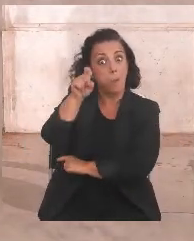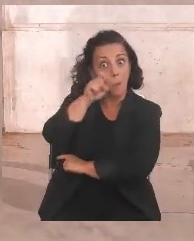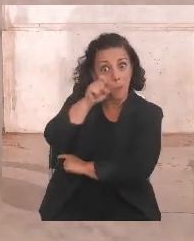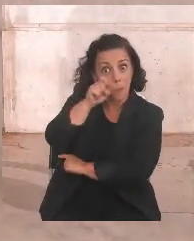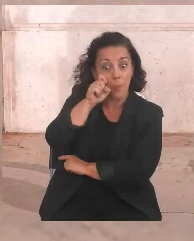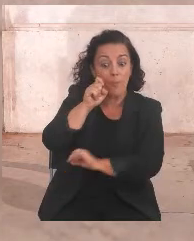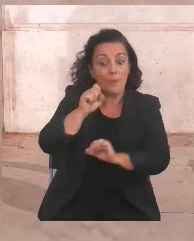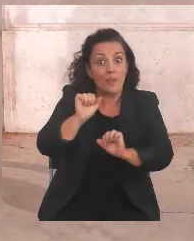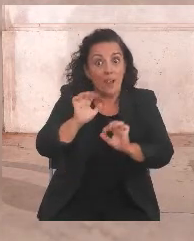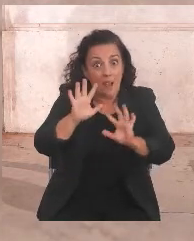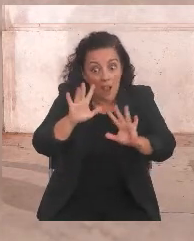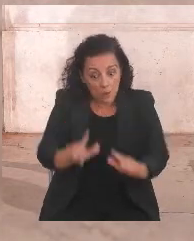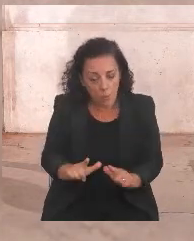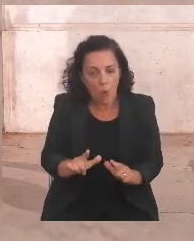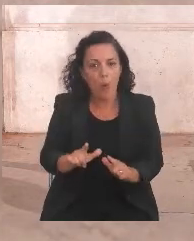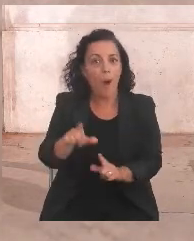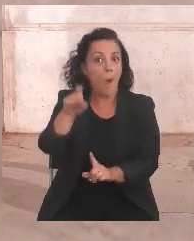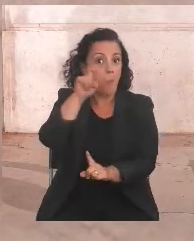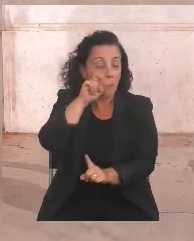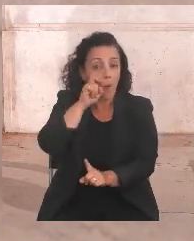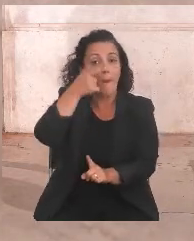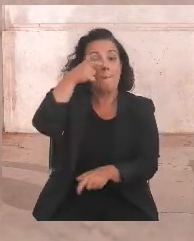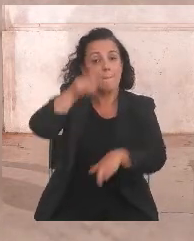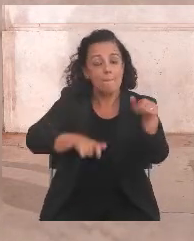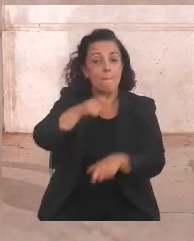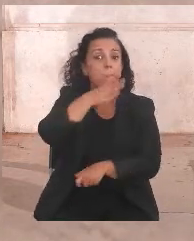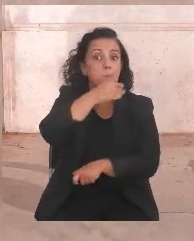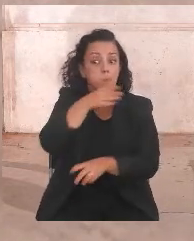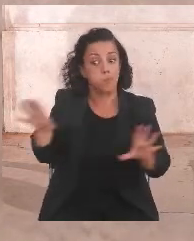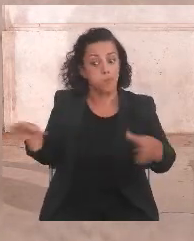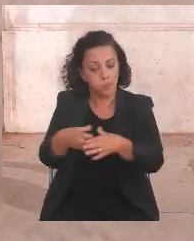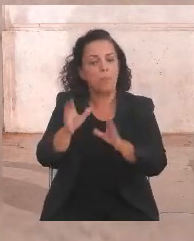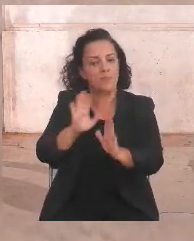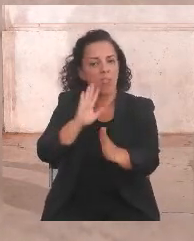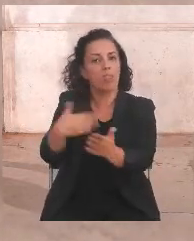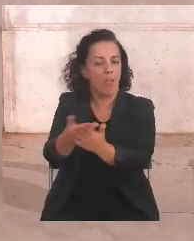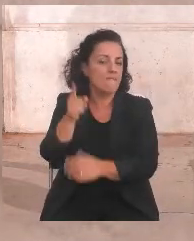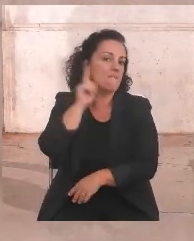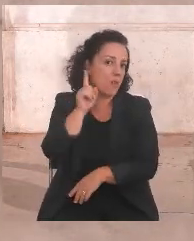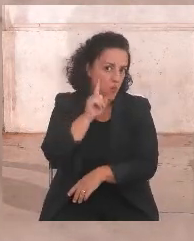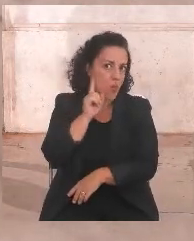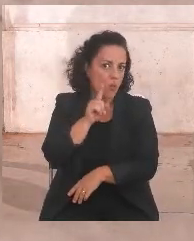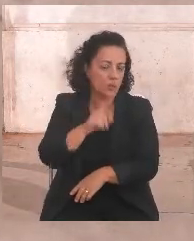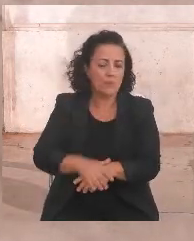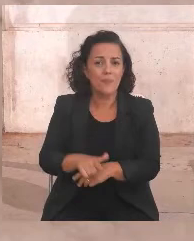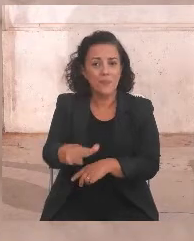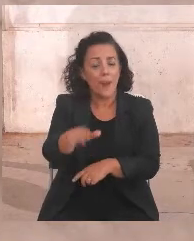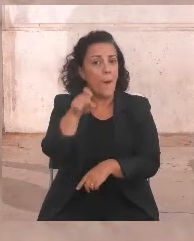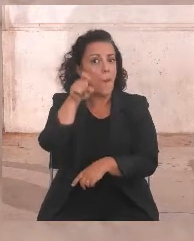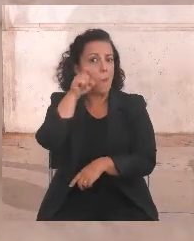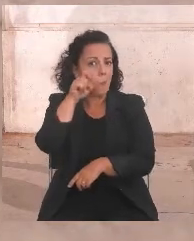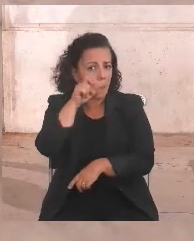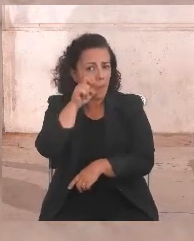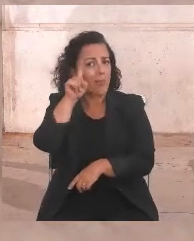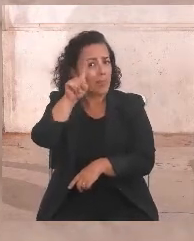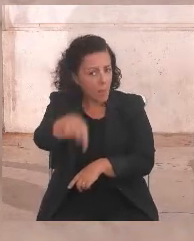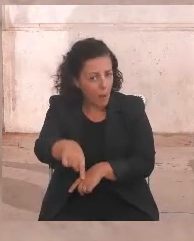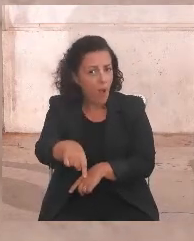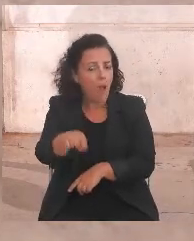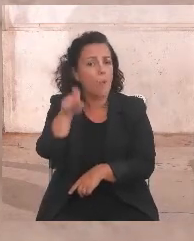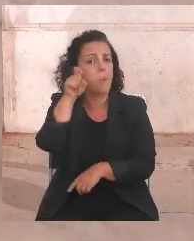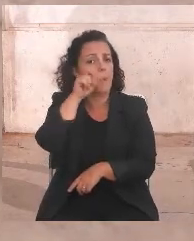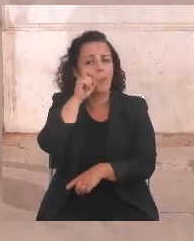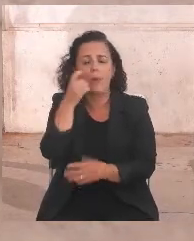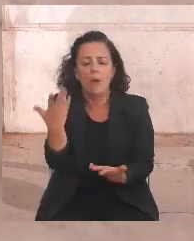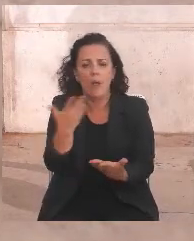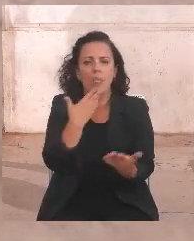em Lisboa, a segurança e as forças de segurança bem valorizadas. A segurança passa ainda, meus amigos, por prepararmos